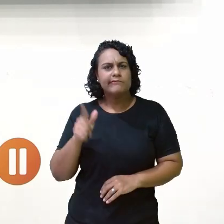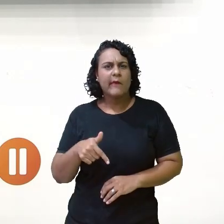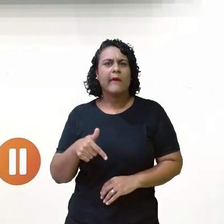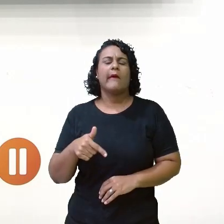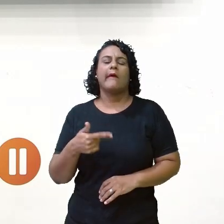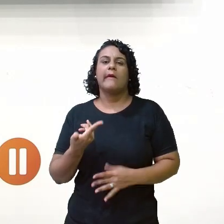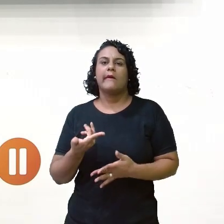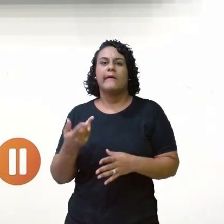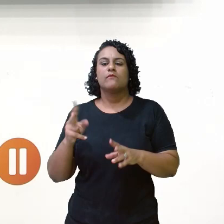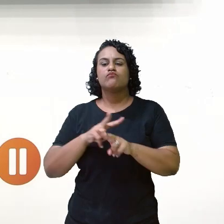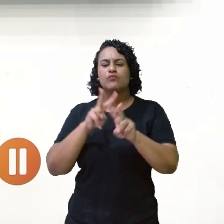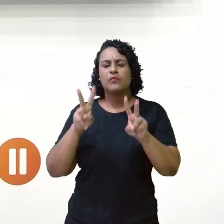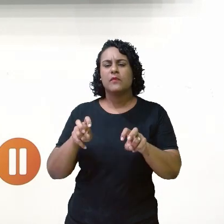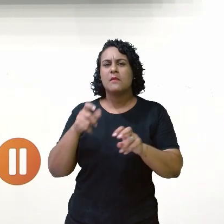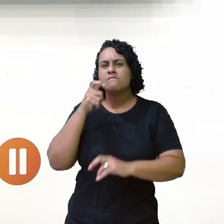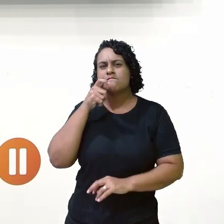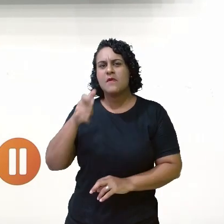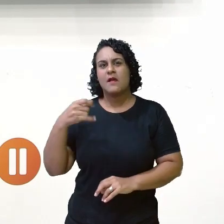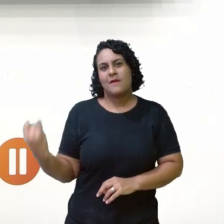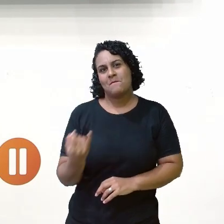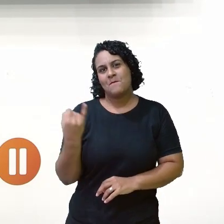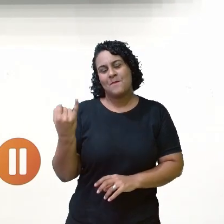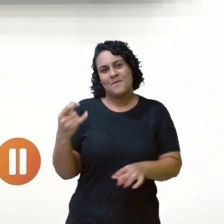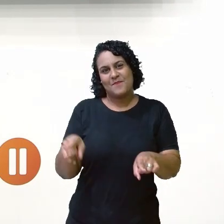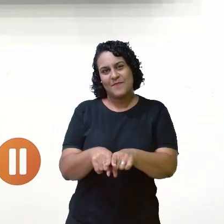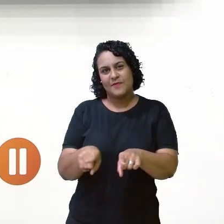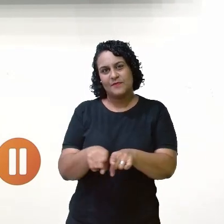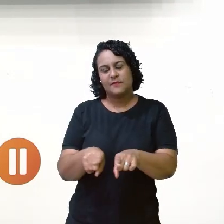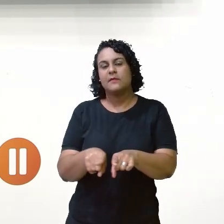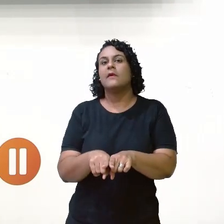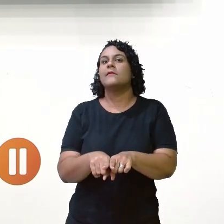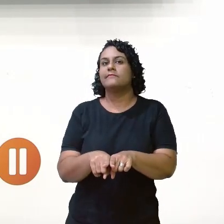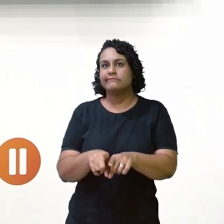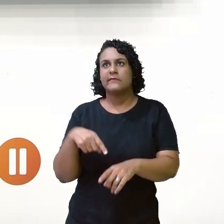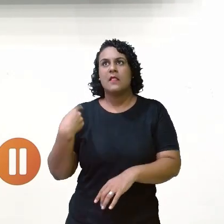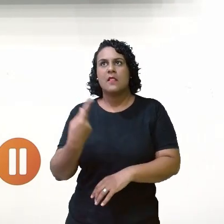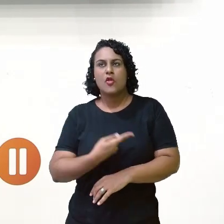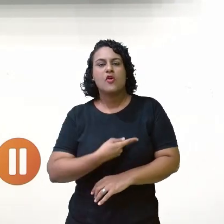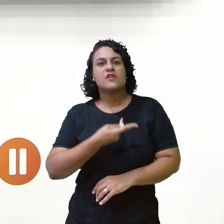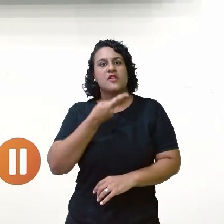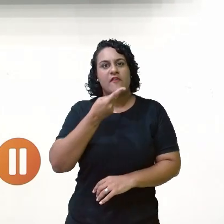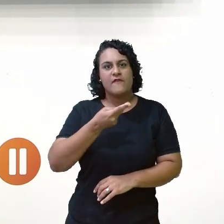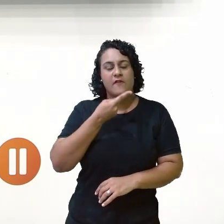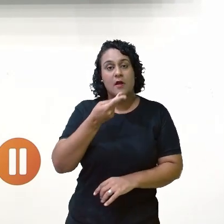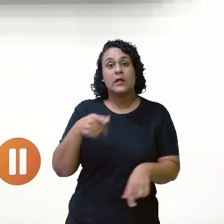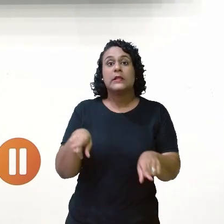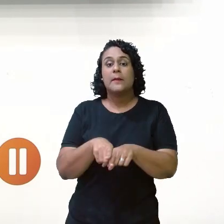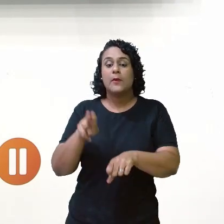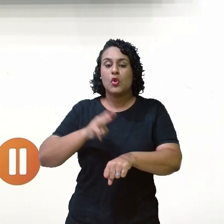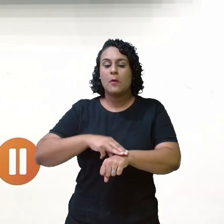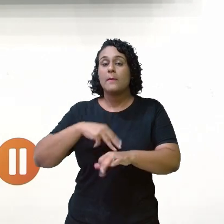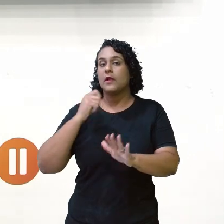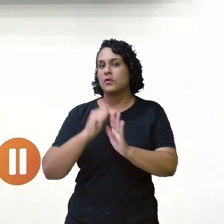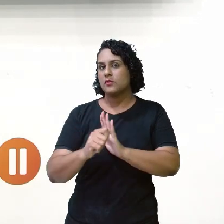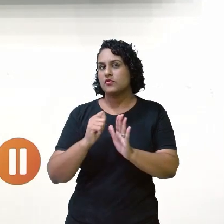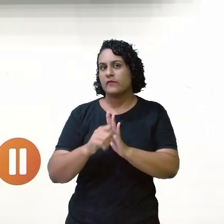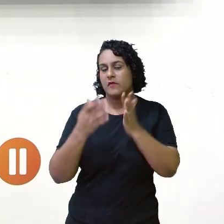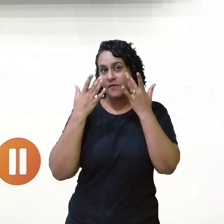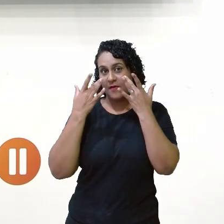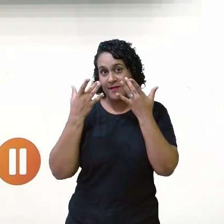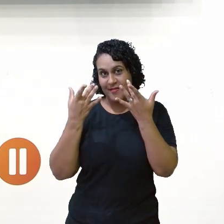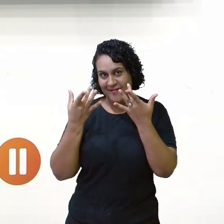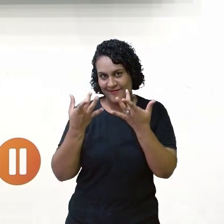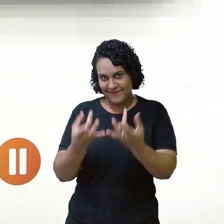bem interessante e muito importante, tanto na nossa fala quanto na escrita. Então fiquem ligadinhos